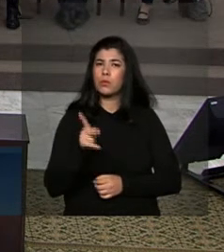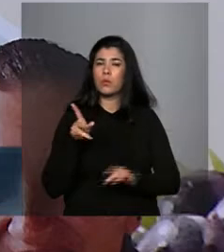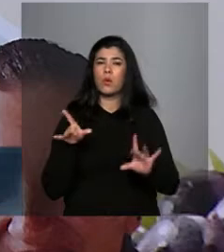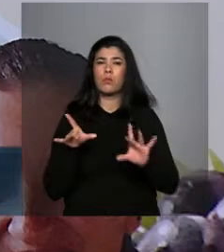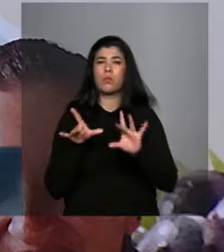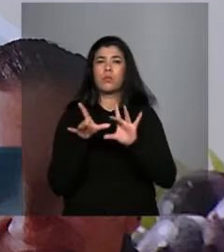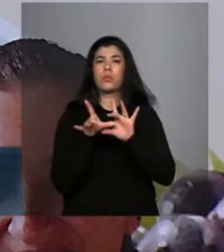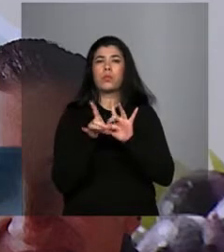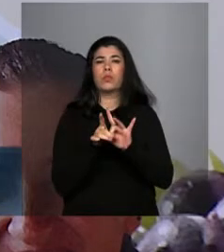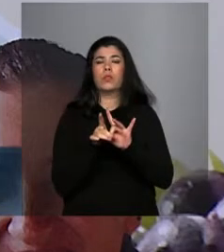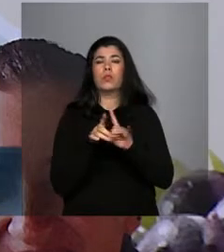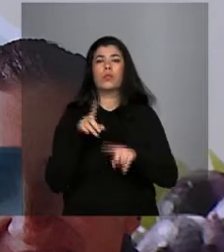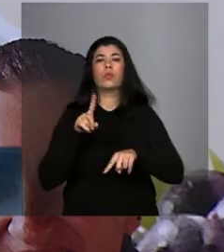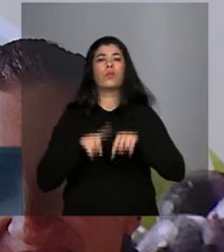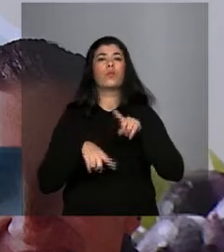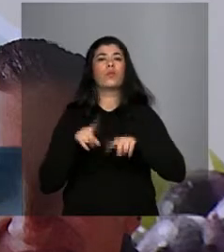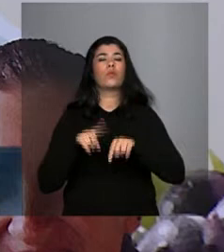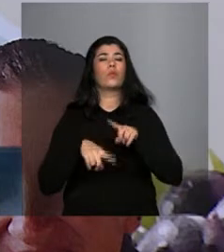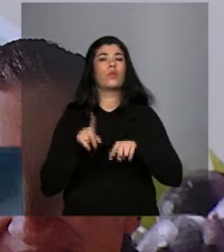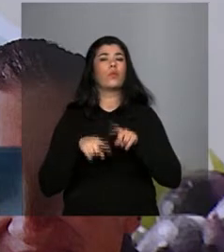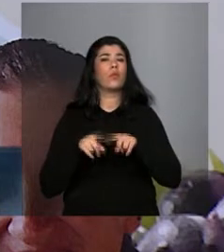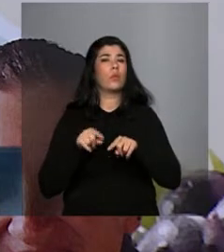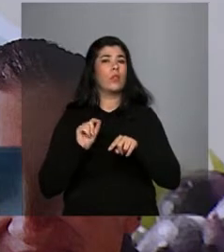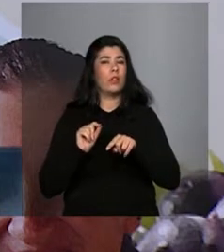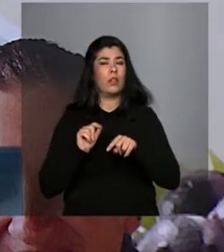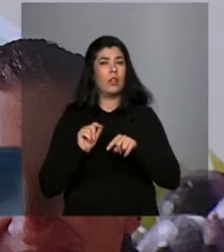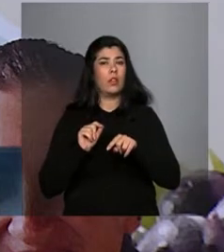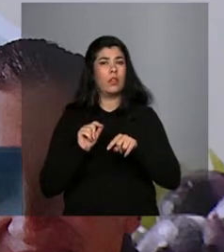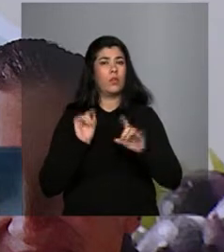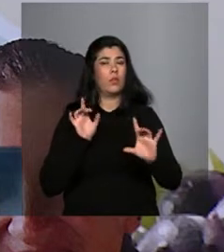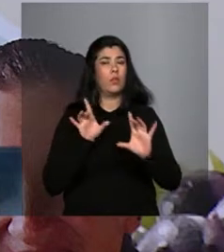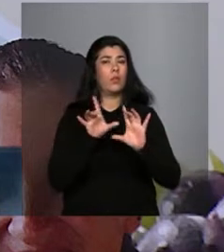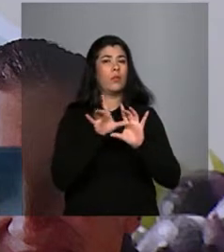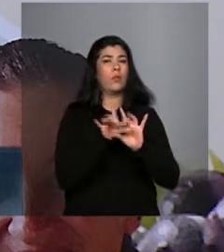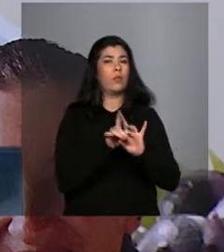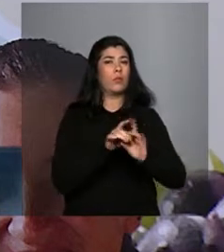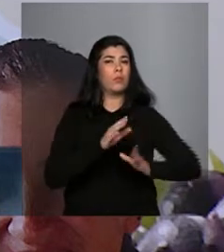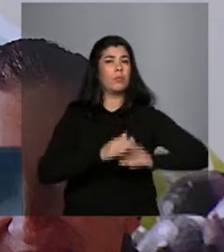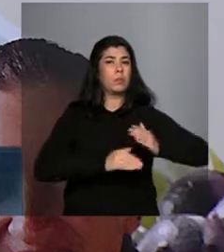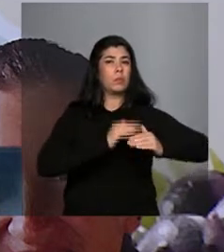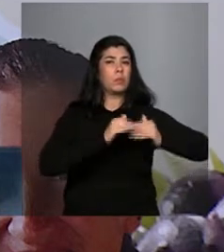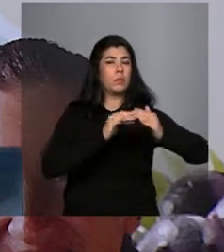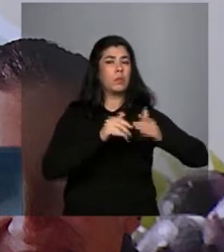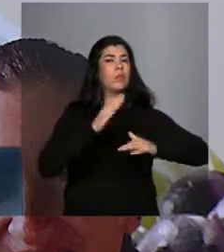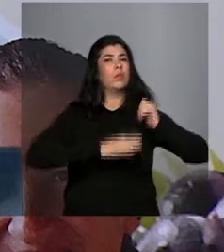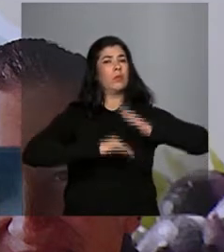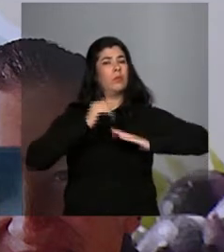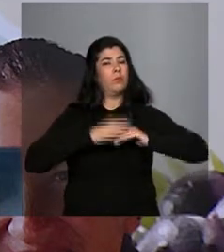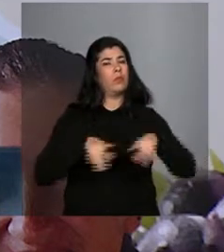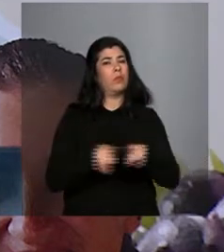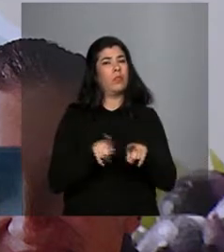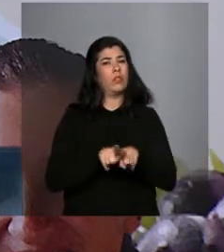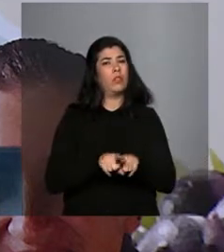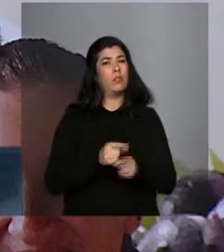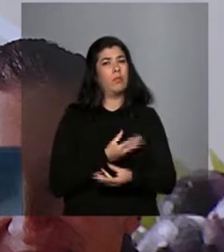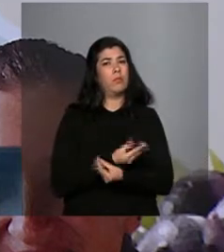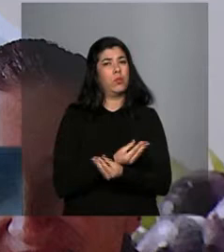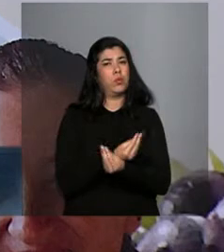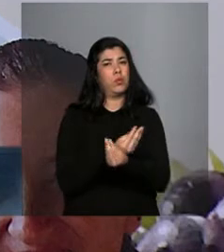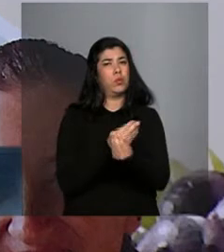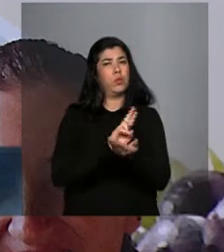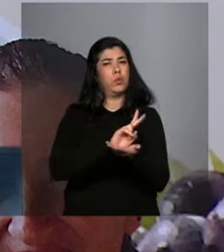instrumentos, fazer com que os instrumentos tenham uma dinâmica, que criem sinergia e que multipliquem